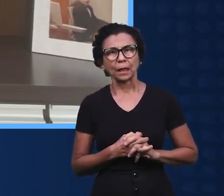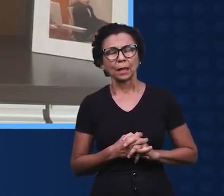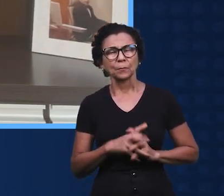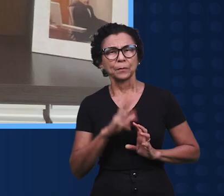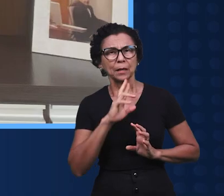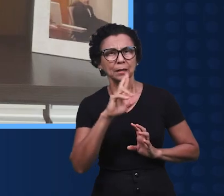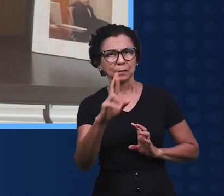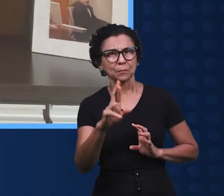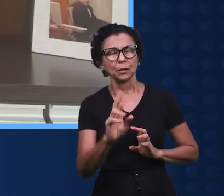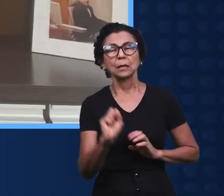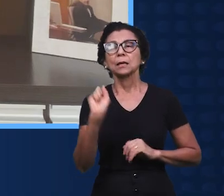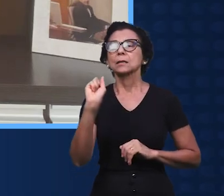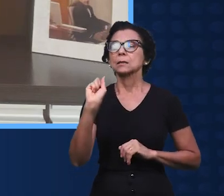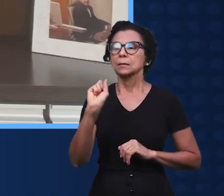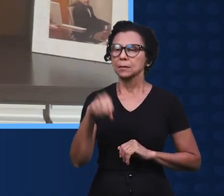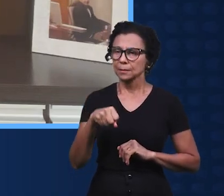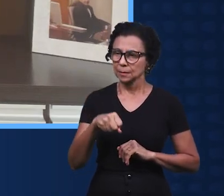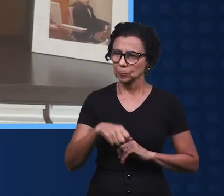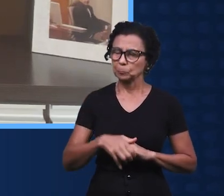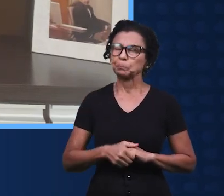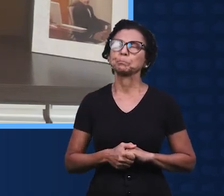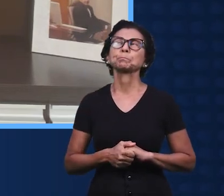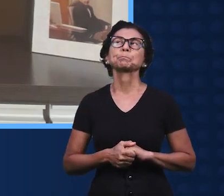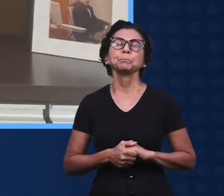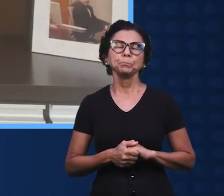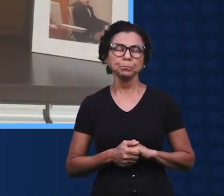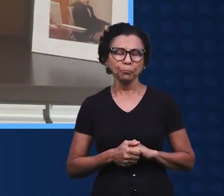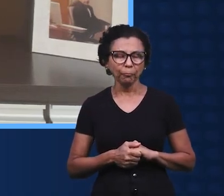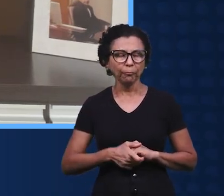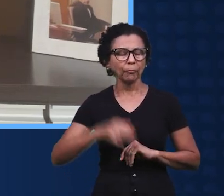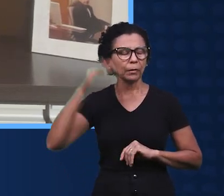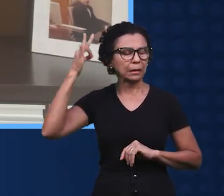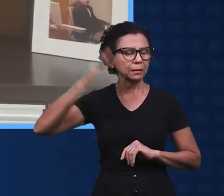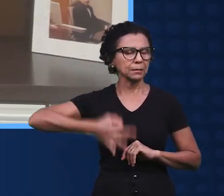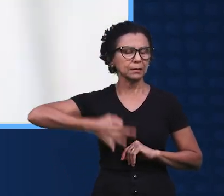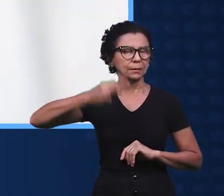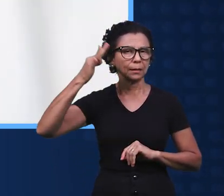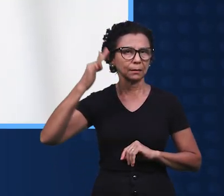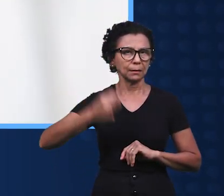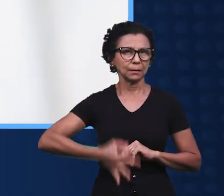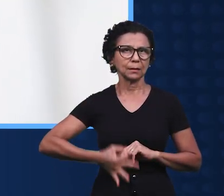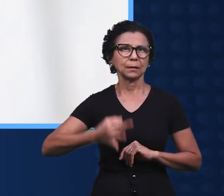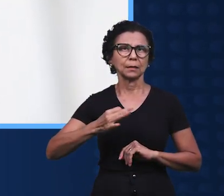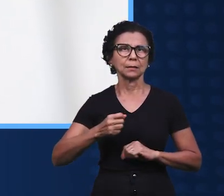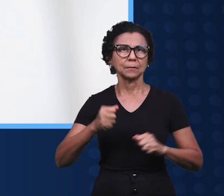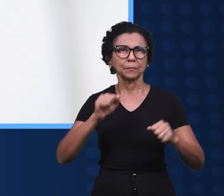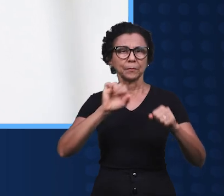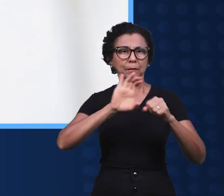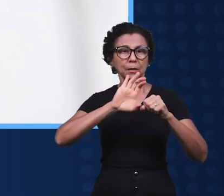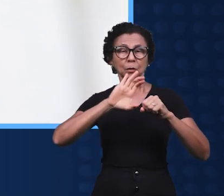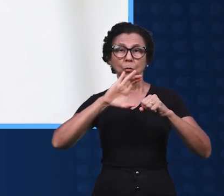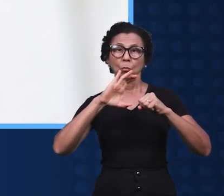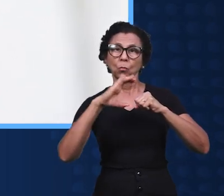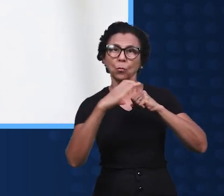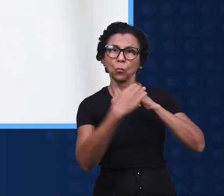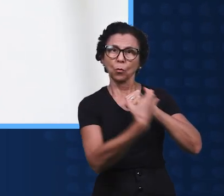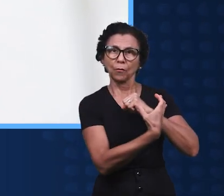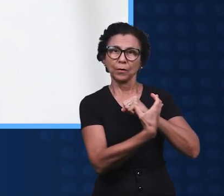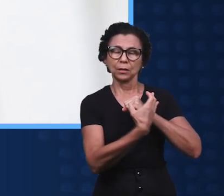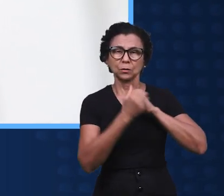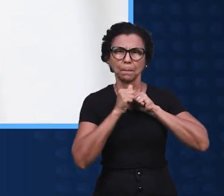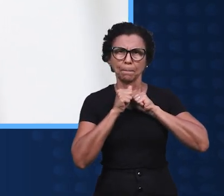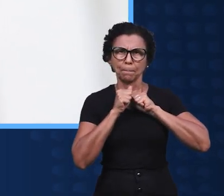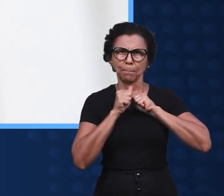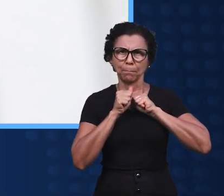a resposta é sim. Podemos dizer com toda certeza que a pandemia ocorrida pelo